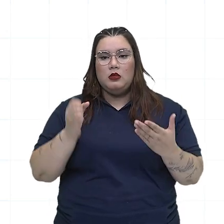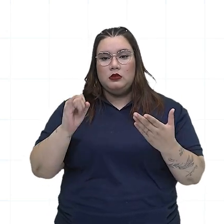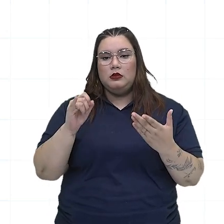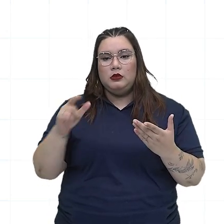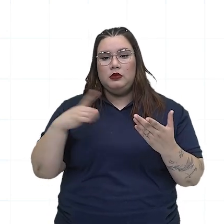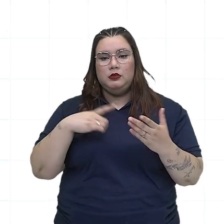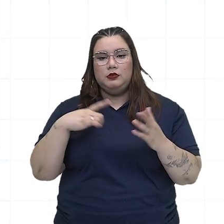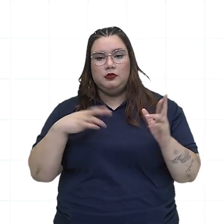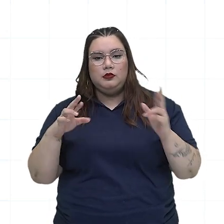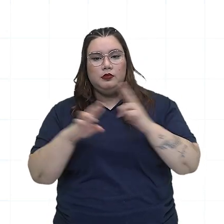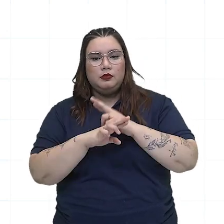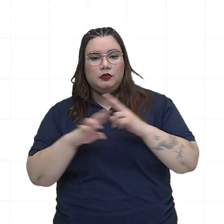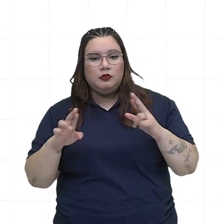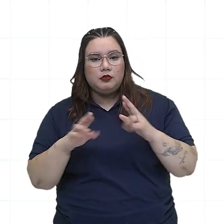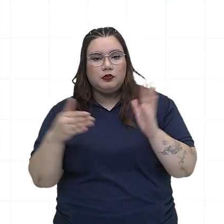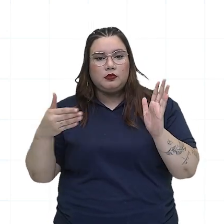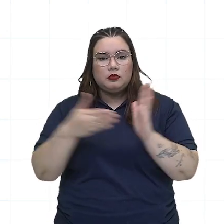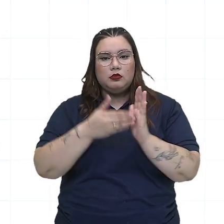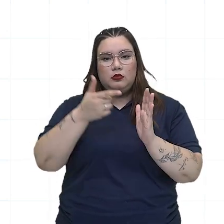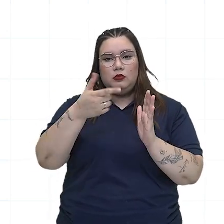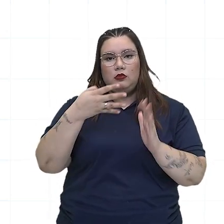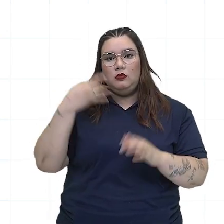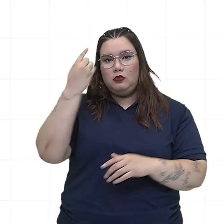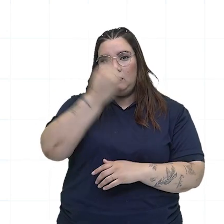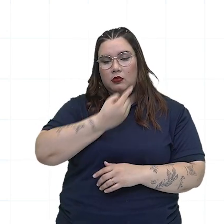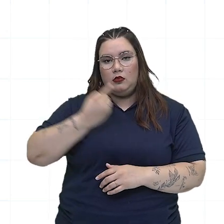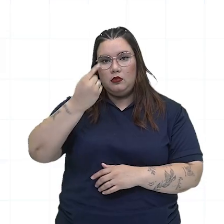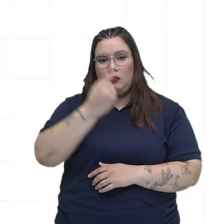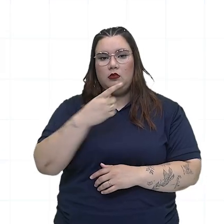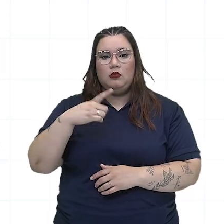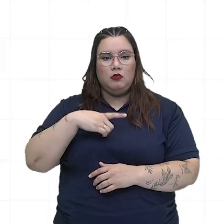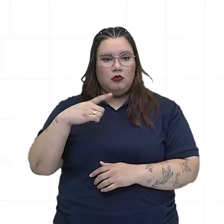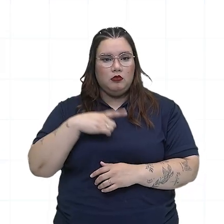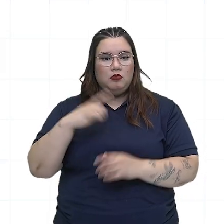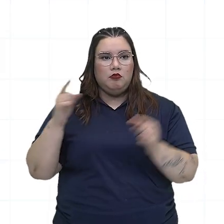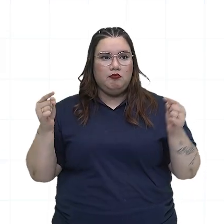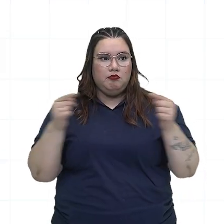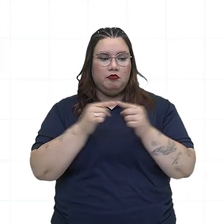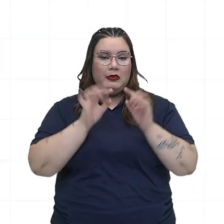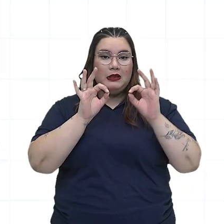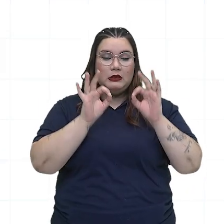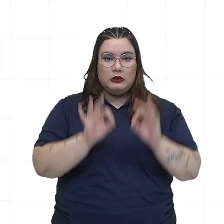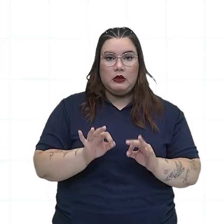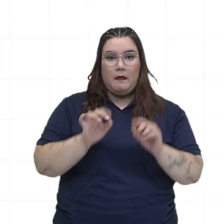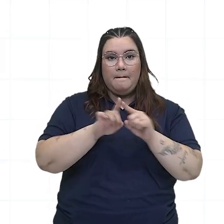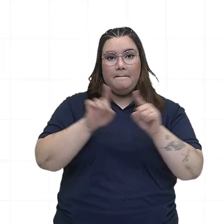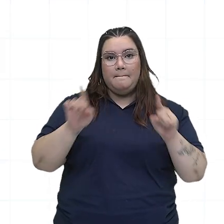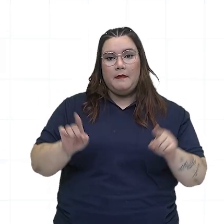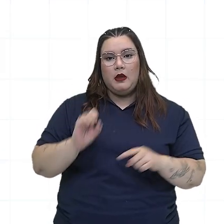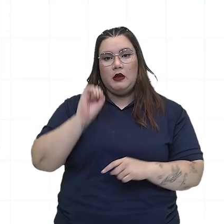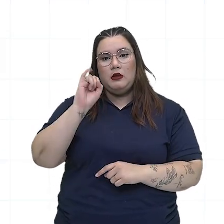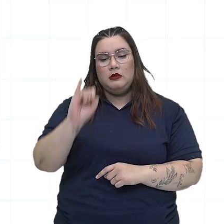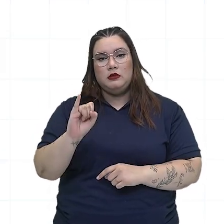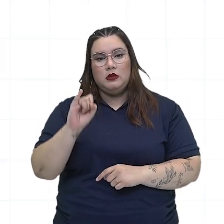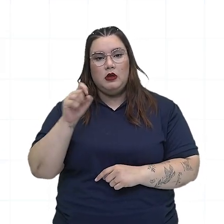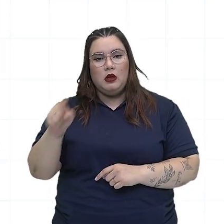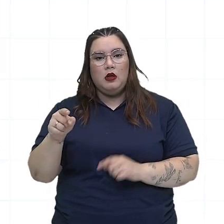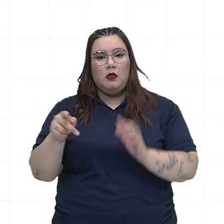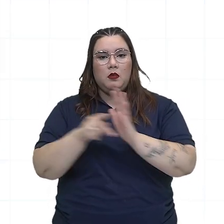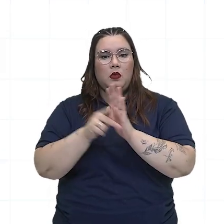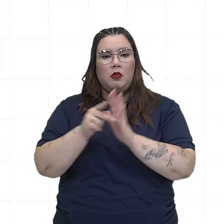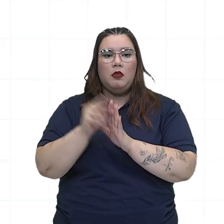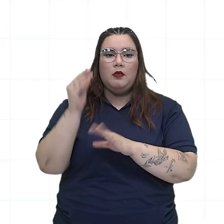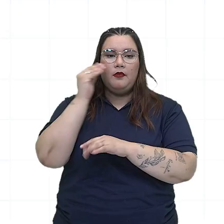estão relacionadas até 24 horas, elas são bastante confiáveis. Mas